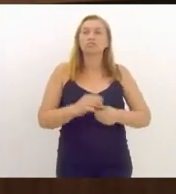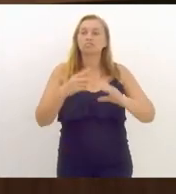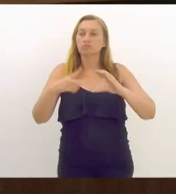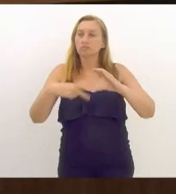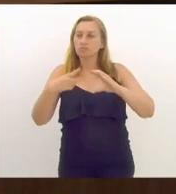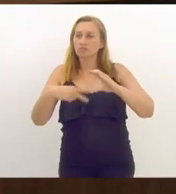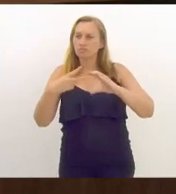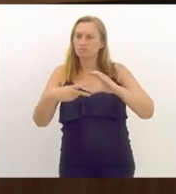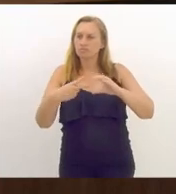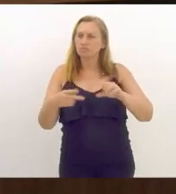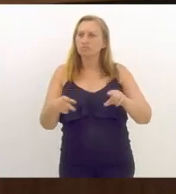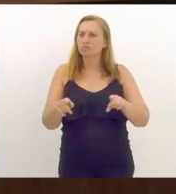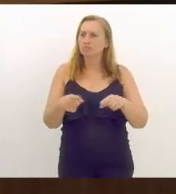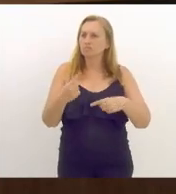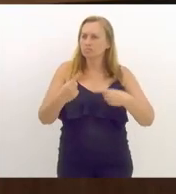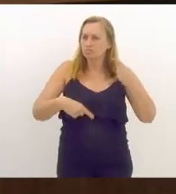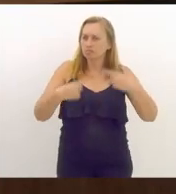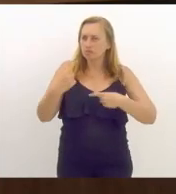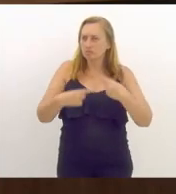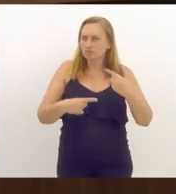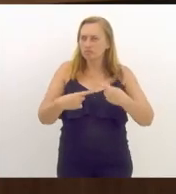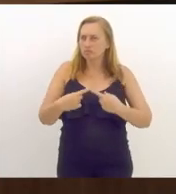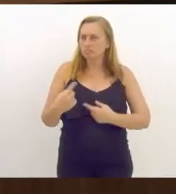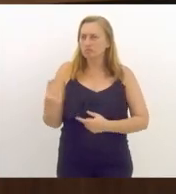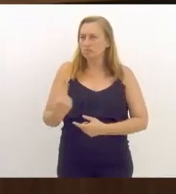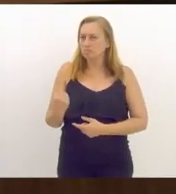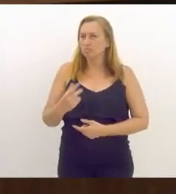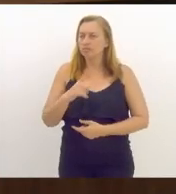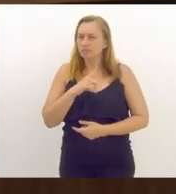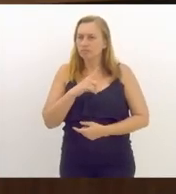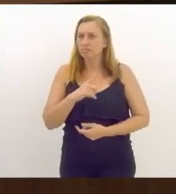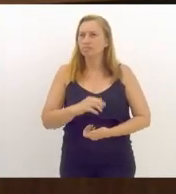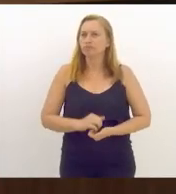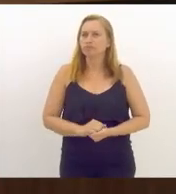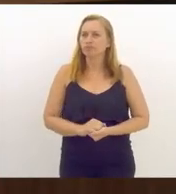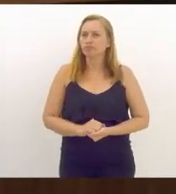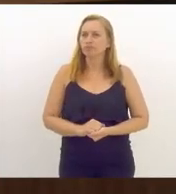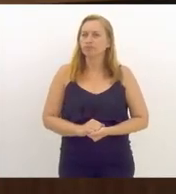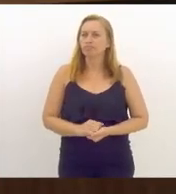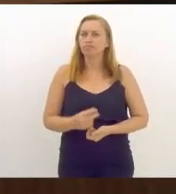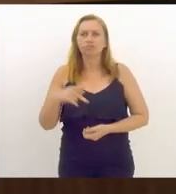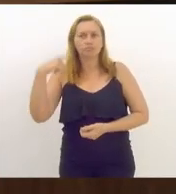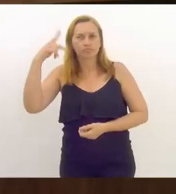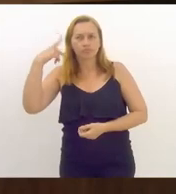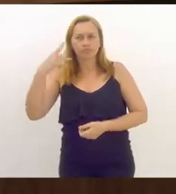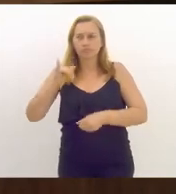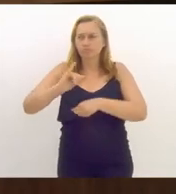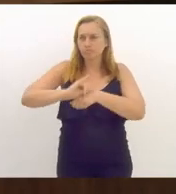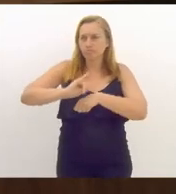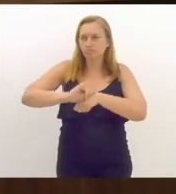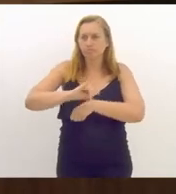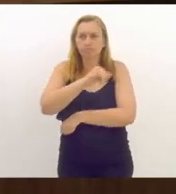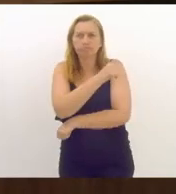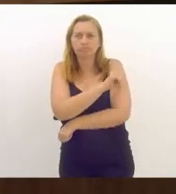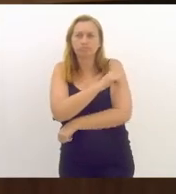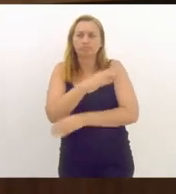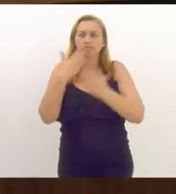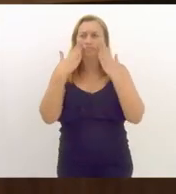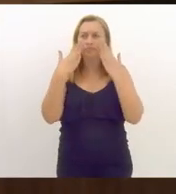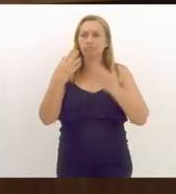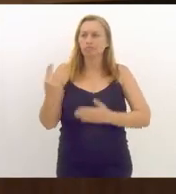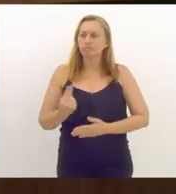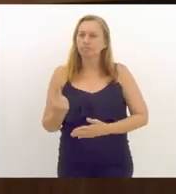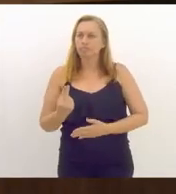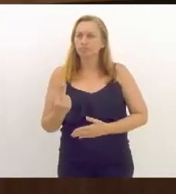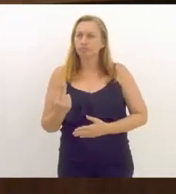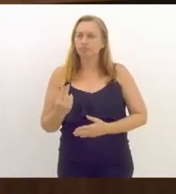Vereadores teve um debate que envolveu o meu nome justamente por um vereador da capital do Rio de Janeiro que apresentou o